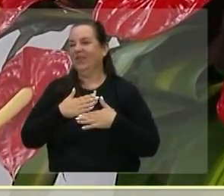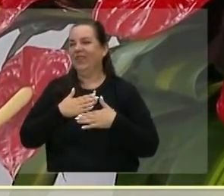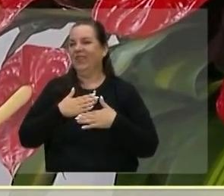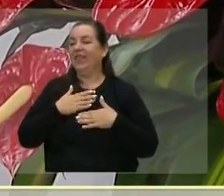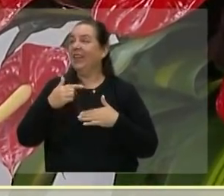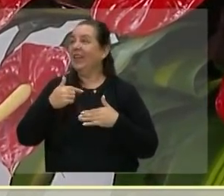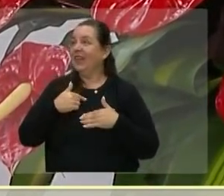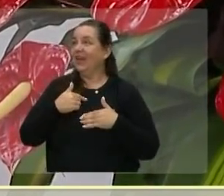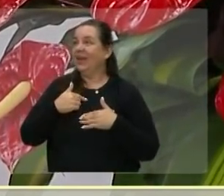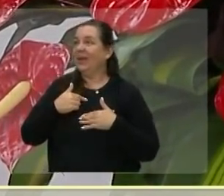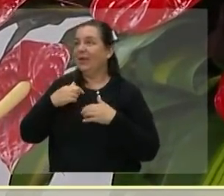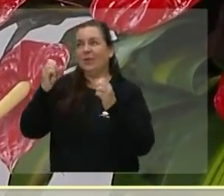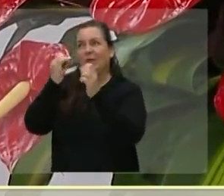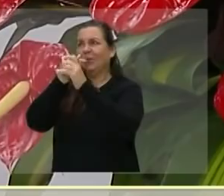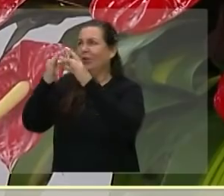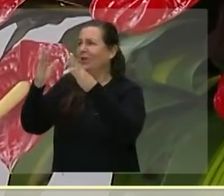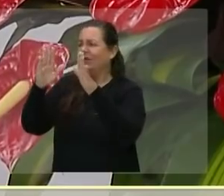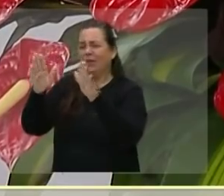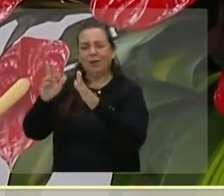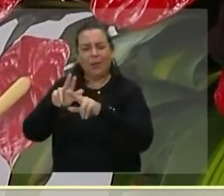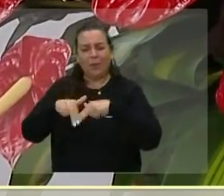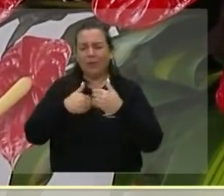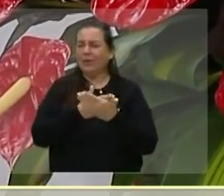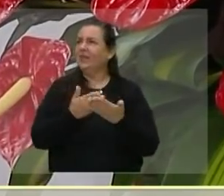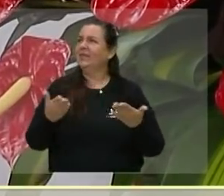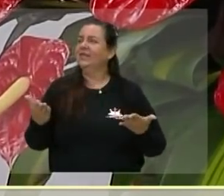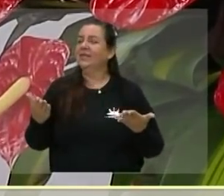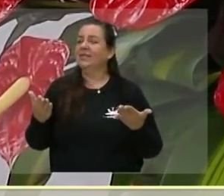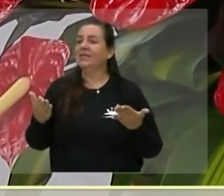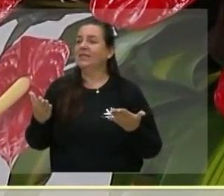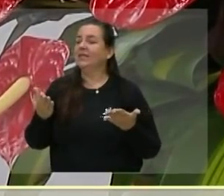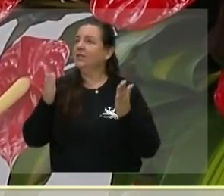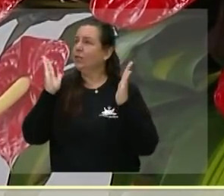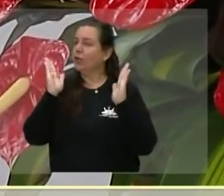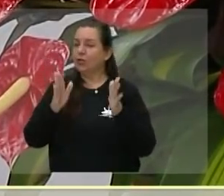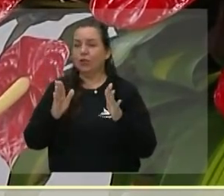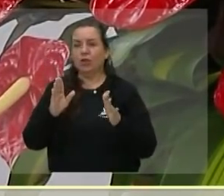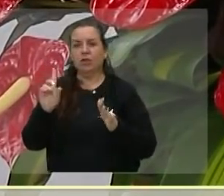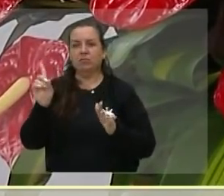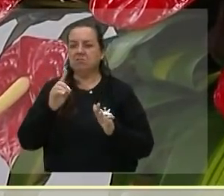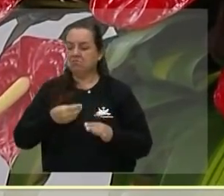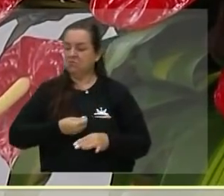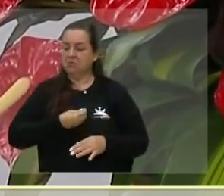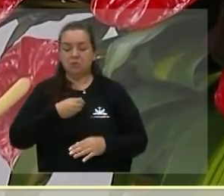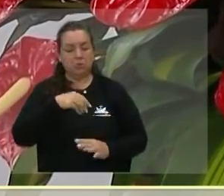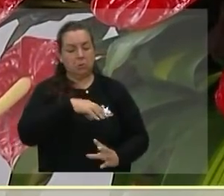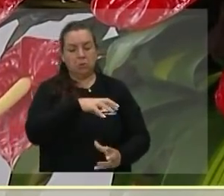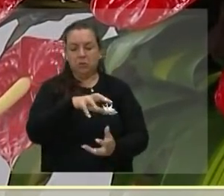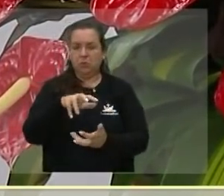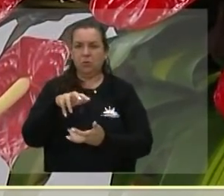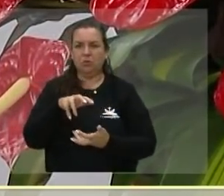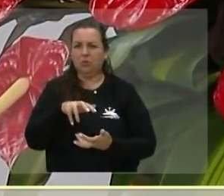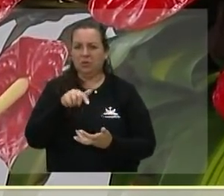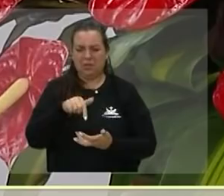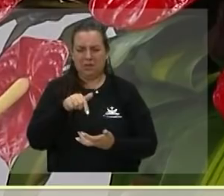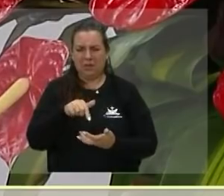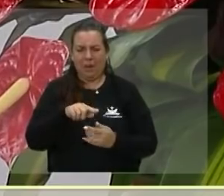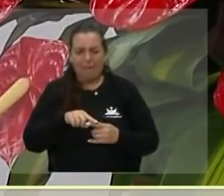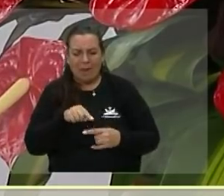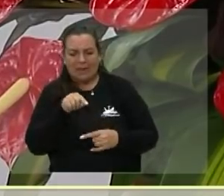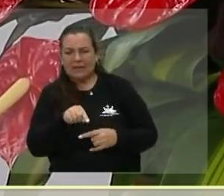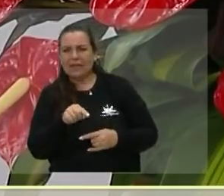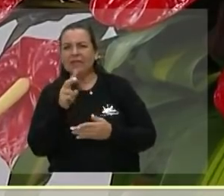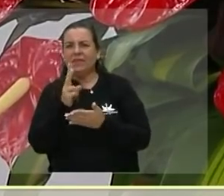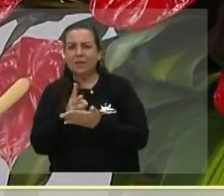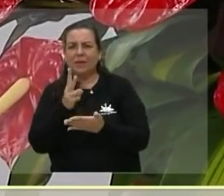eu sou glorificado neles eu já não estou no mundo é mas eles